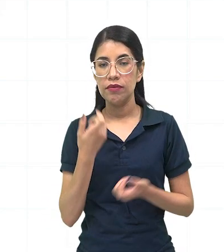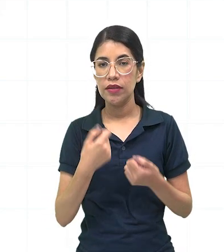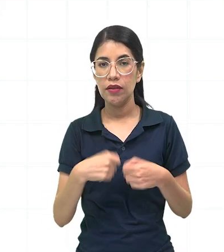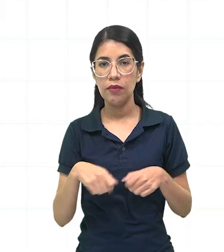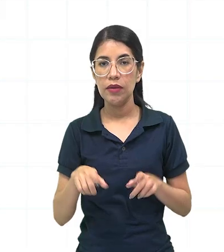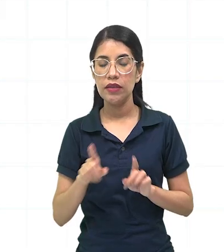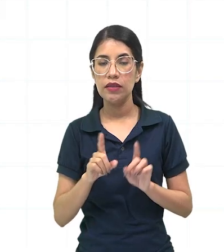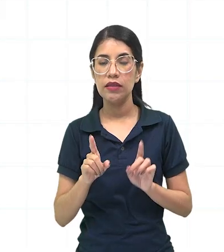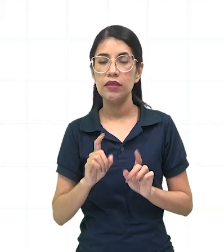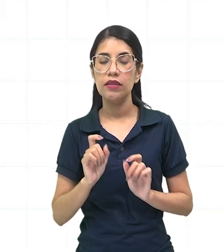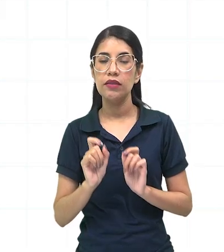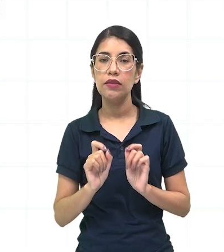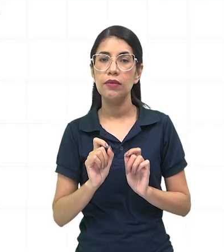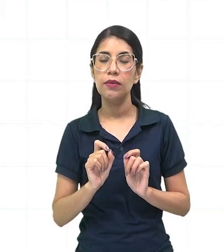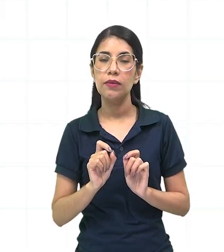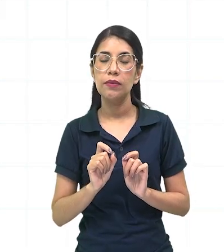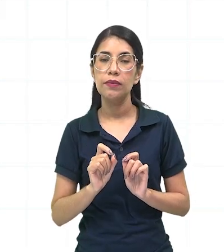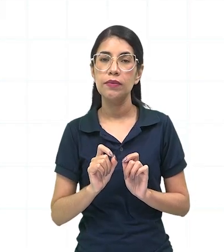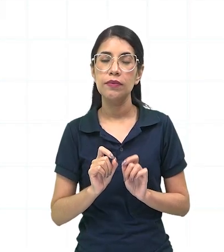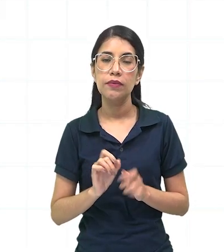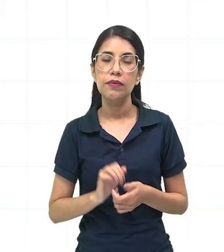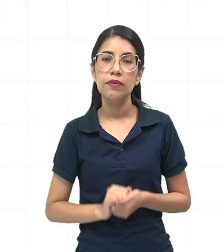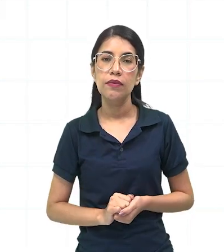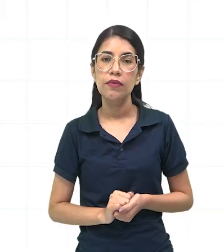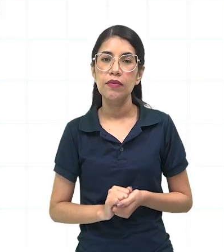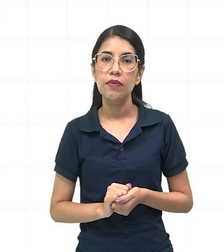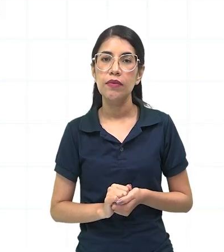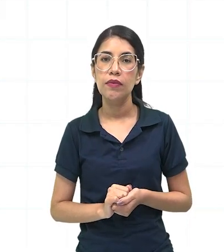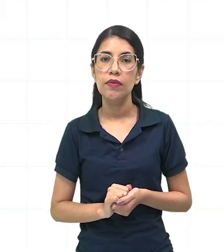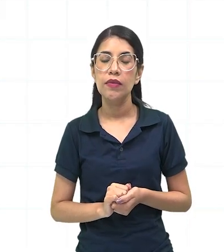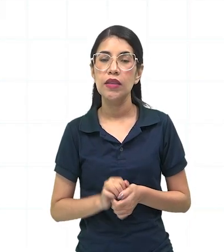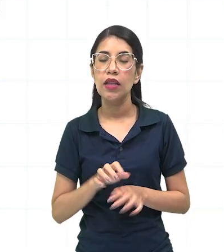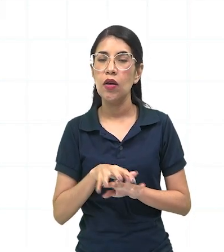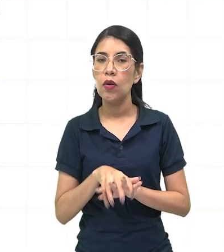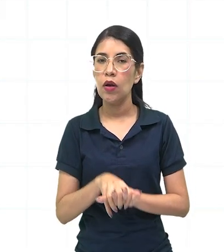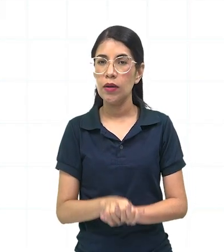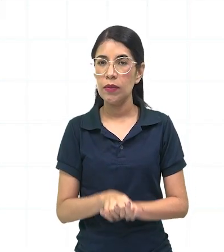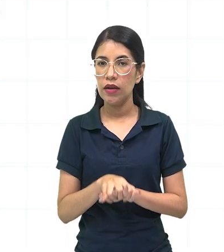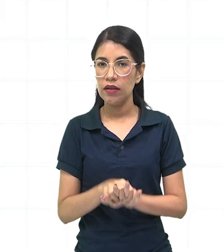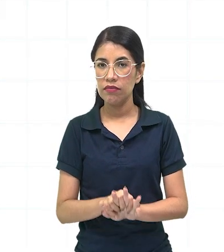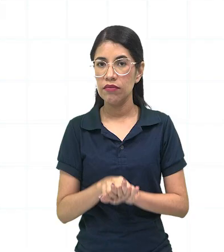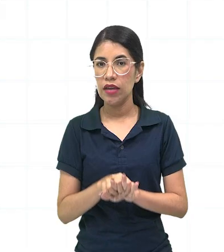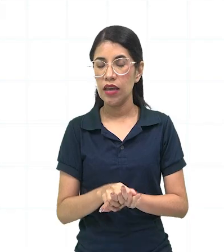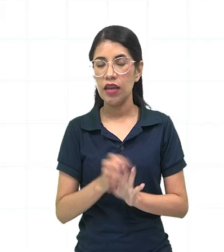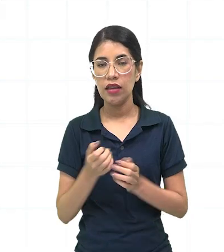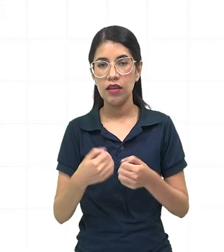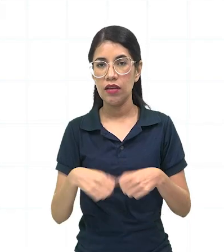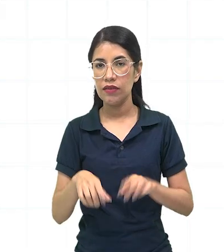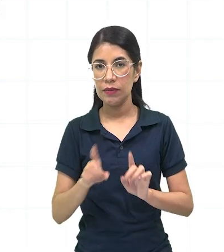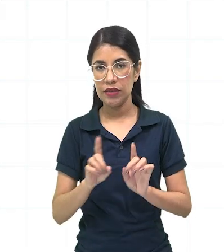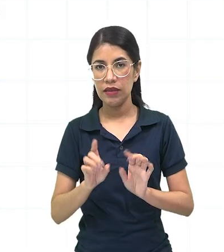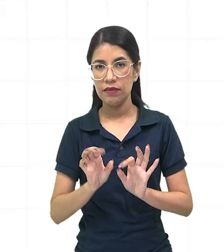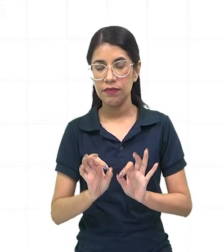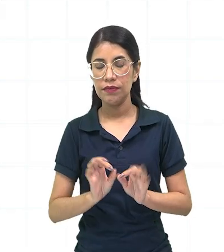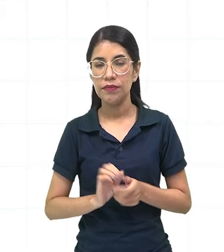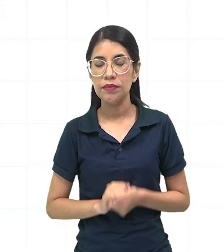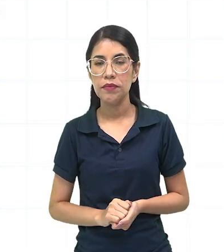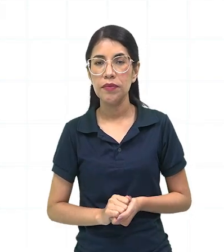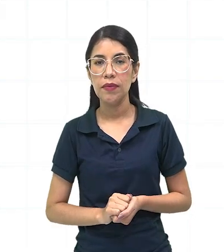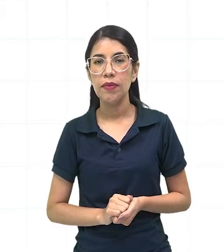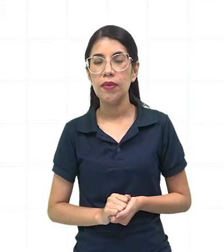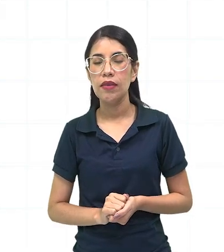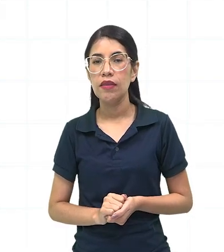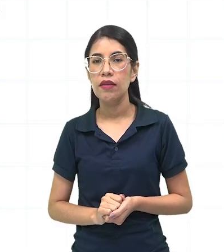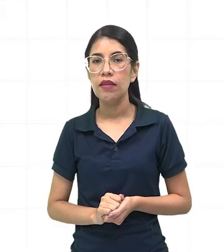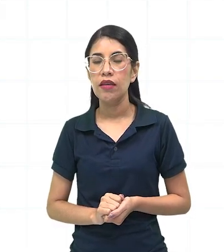precisar realizar os movimentos de ressuscitação cardiopulmonar. E aí você vai